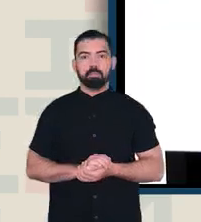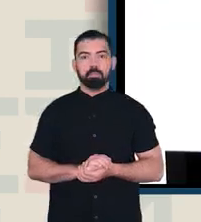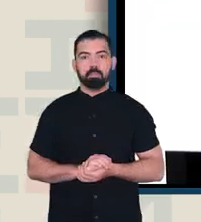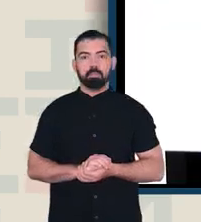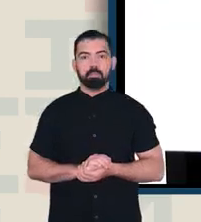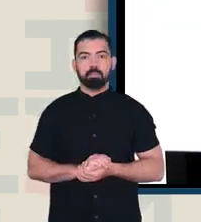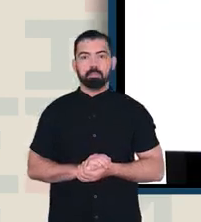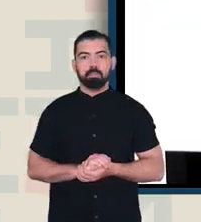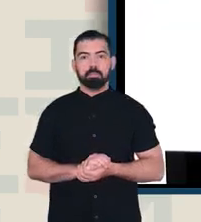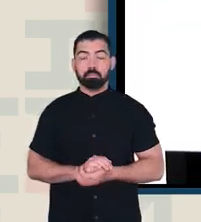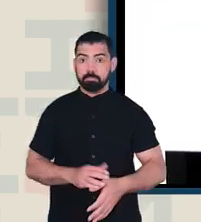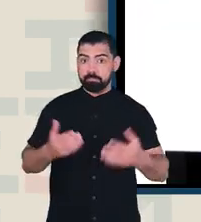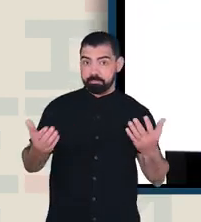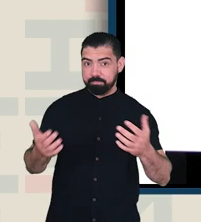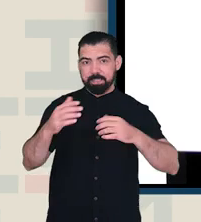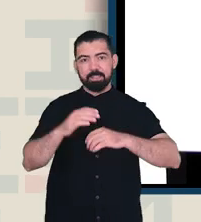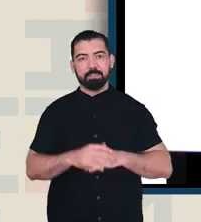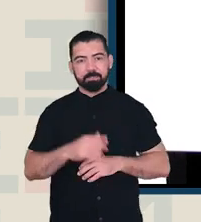Muito bem, então,